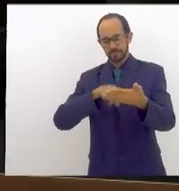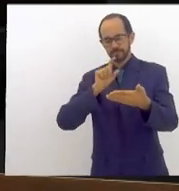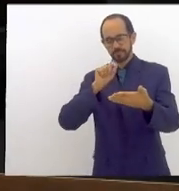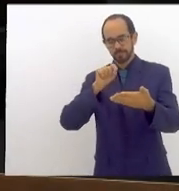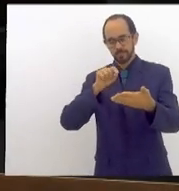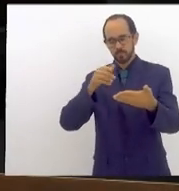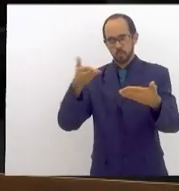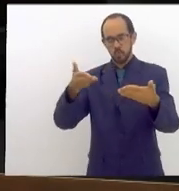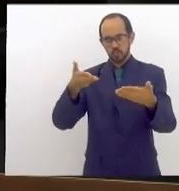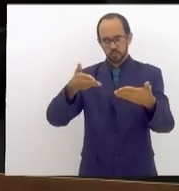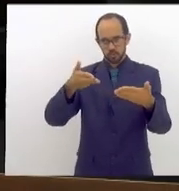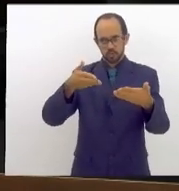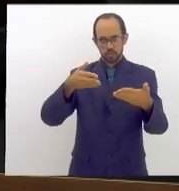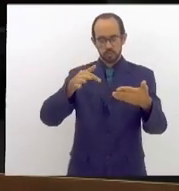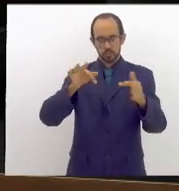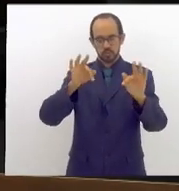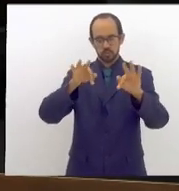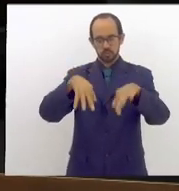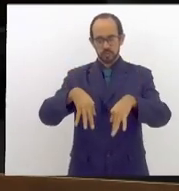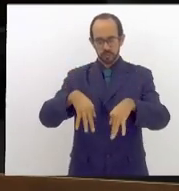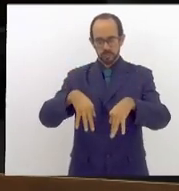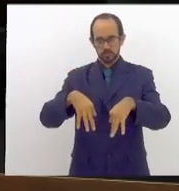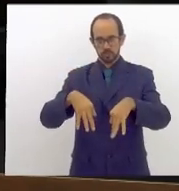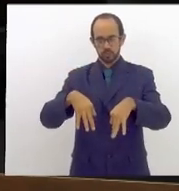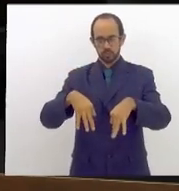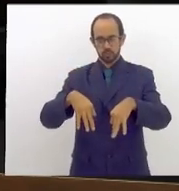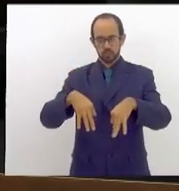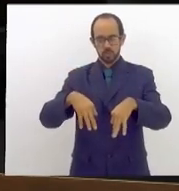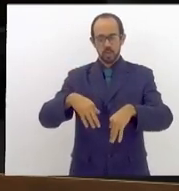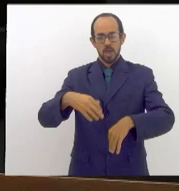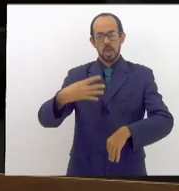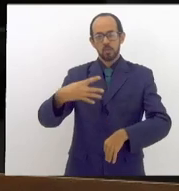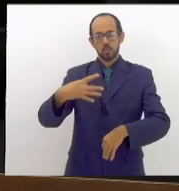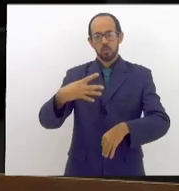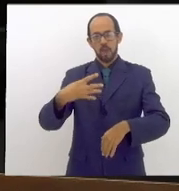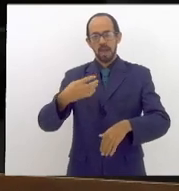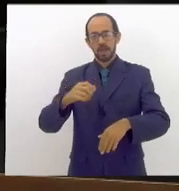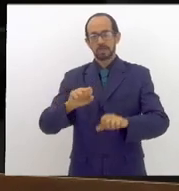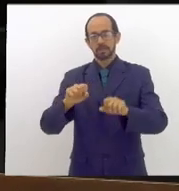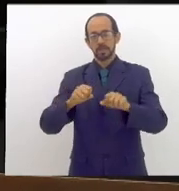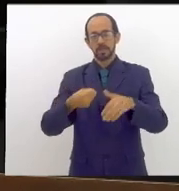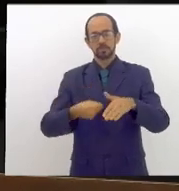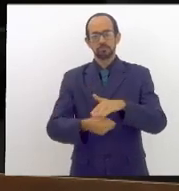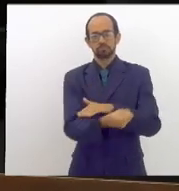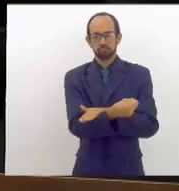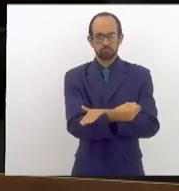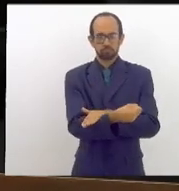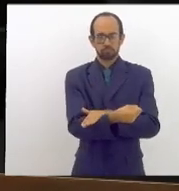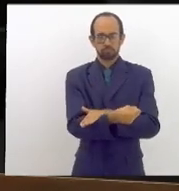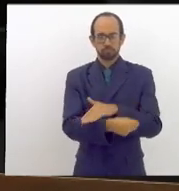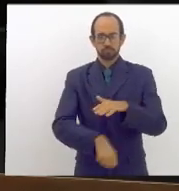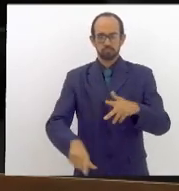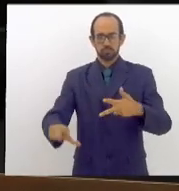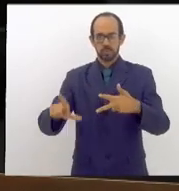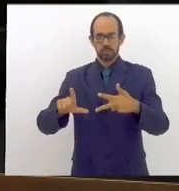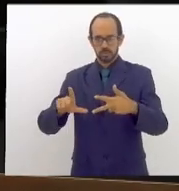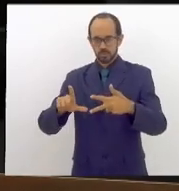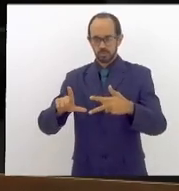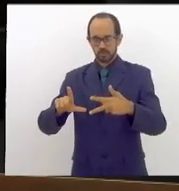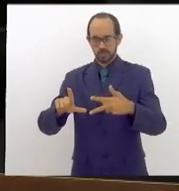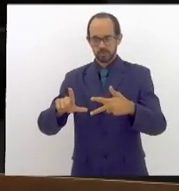hoje encerramos a quarta sessão Legislativa e com ela